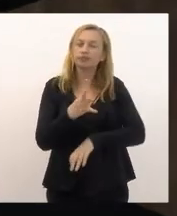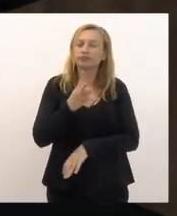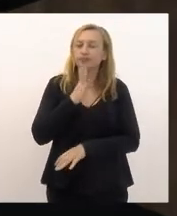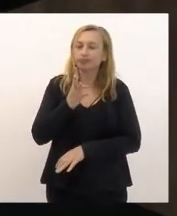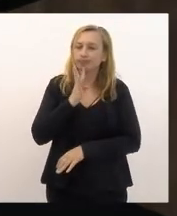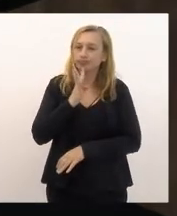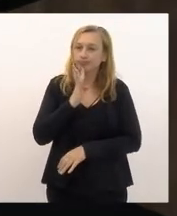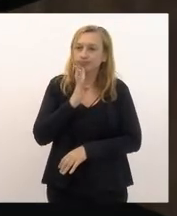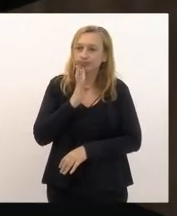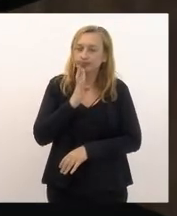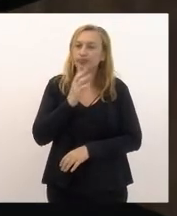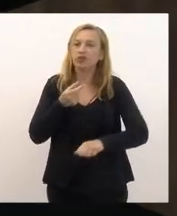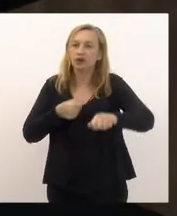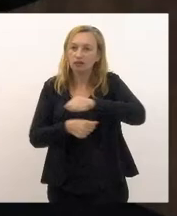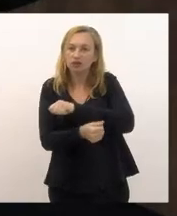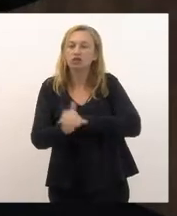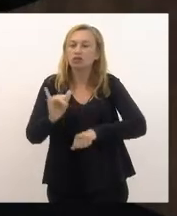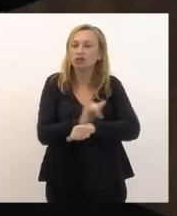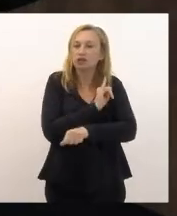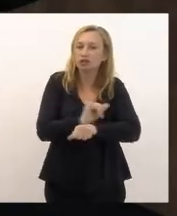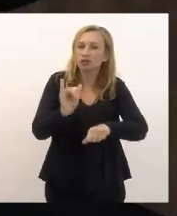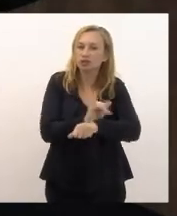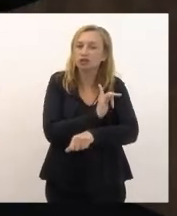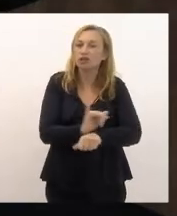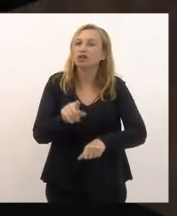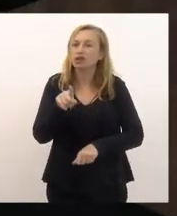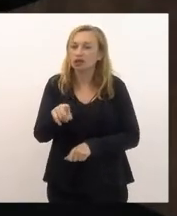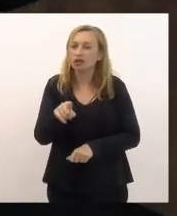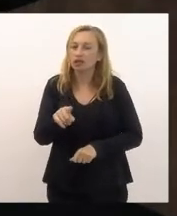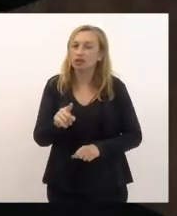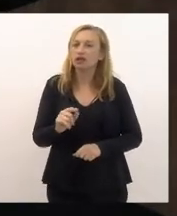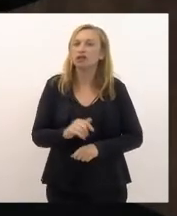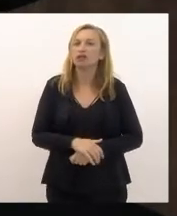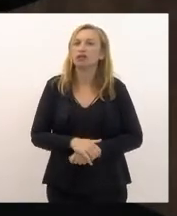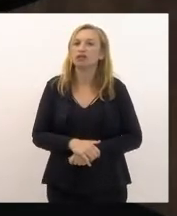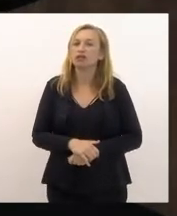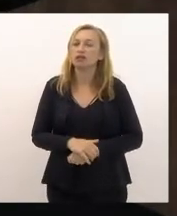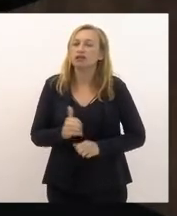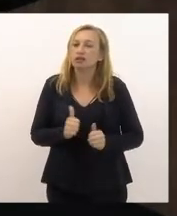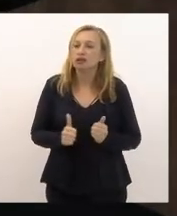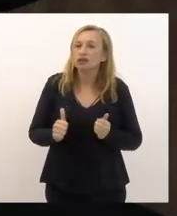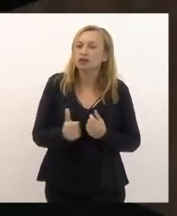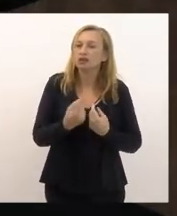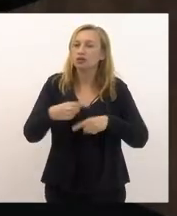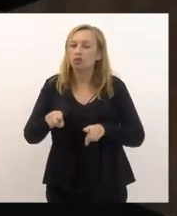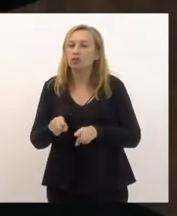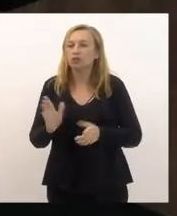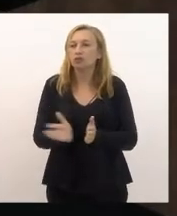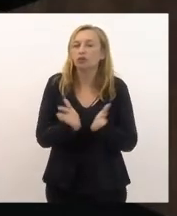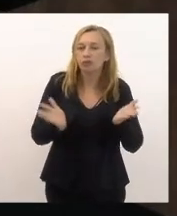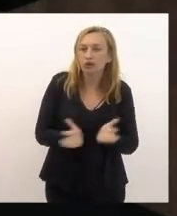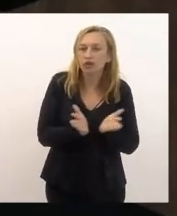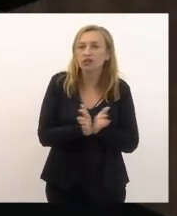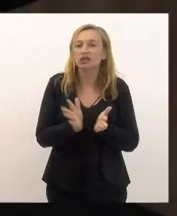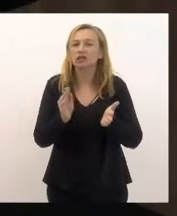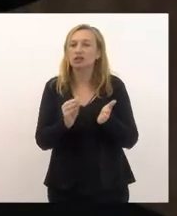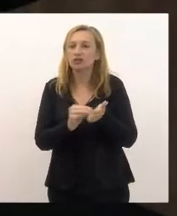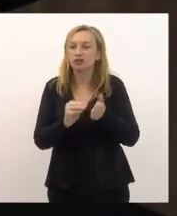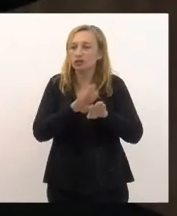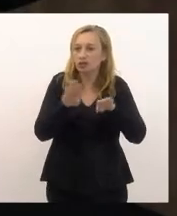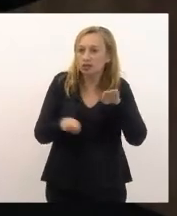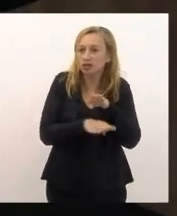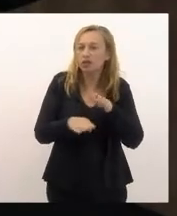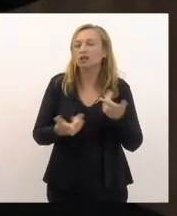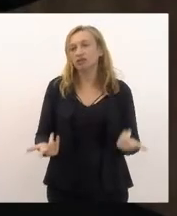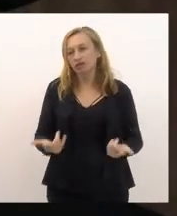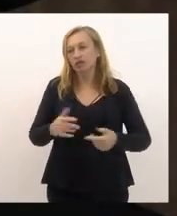reconheça como investimento estratégico aqueles que se destinam ao enfrentamento à pobreza, à miséria e às desigualdades, porque